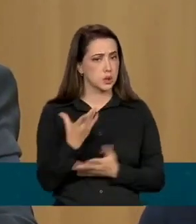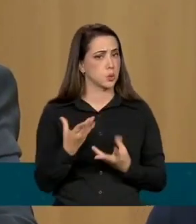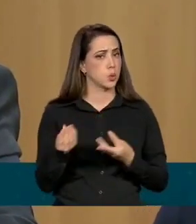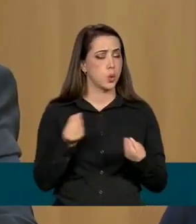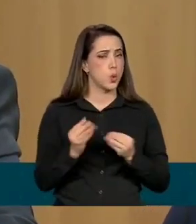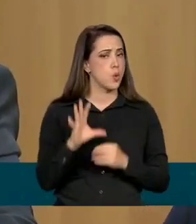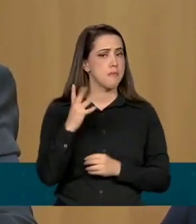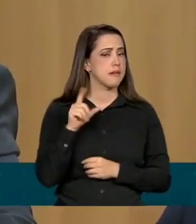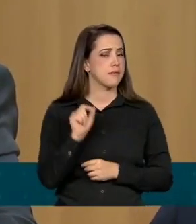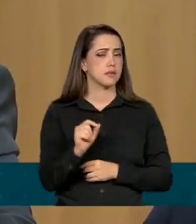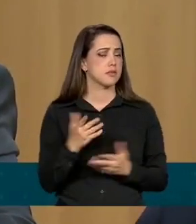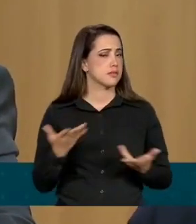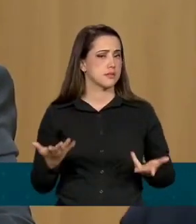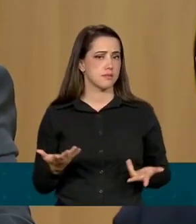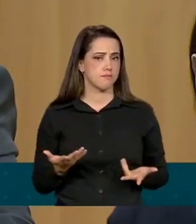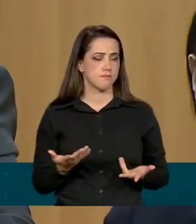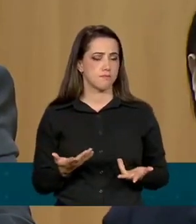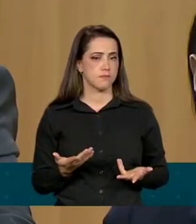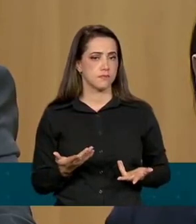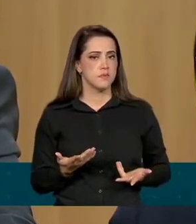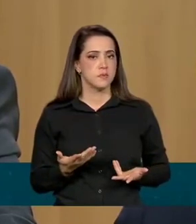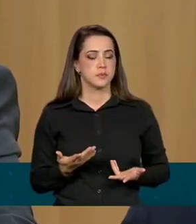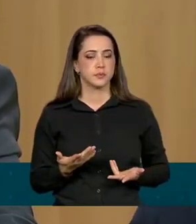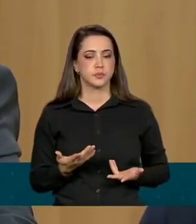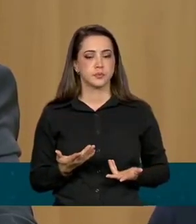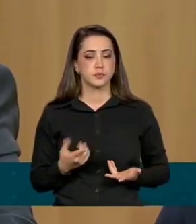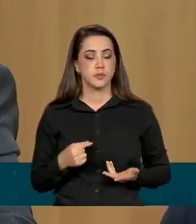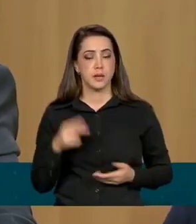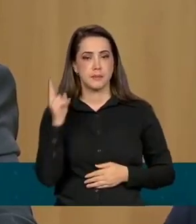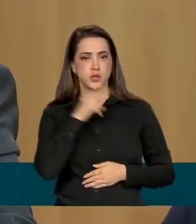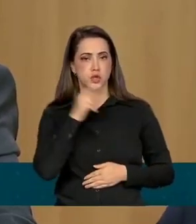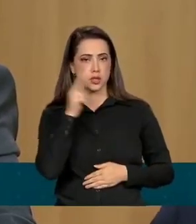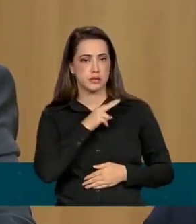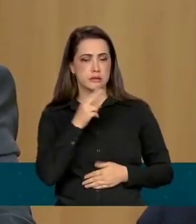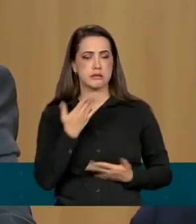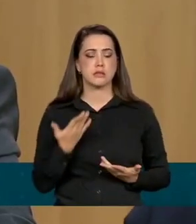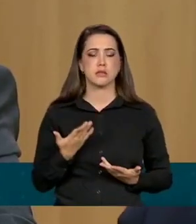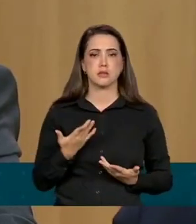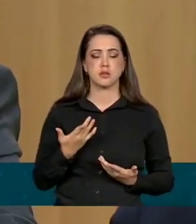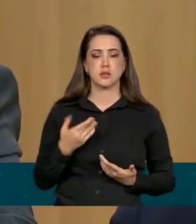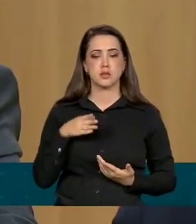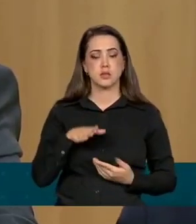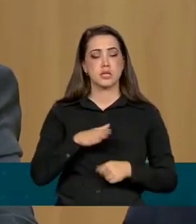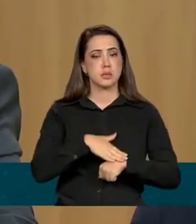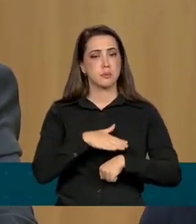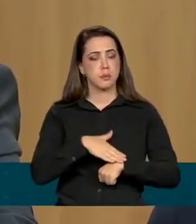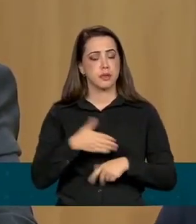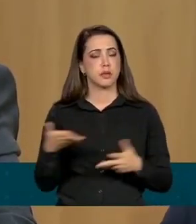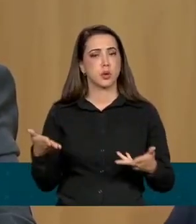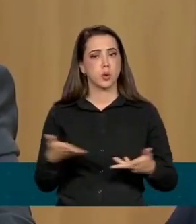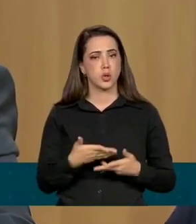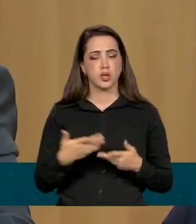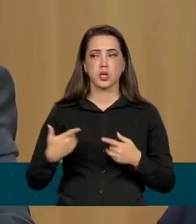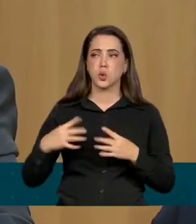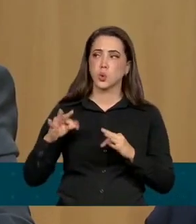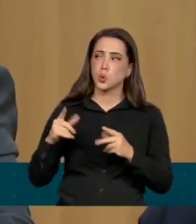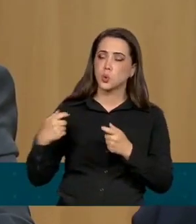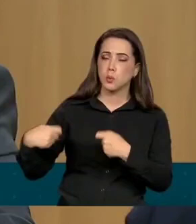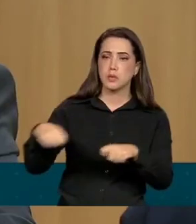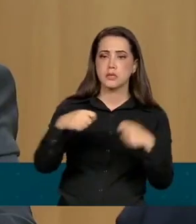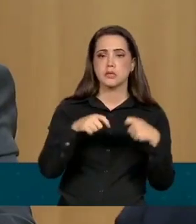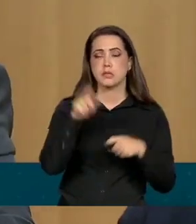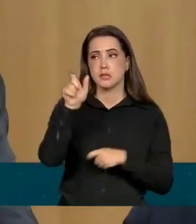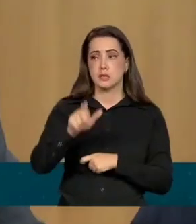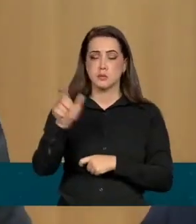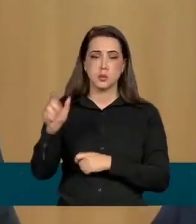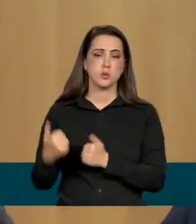que é essa ação de emergência, urgência, nesse momento em que tudo depende da boa vontade de todo